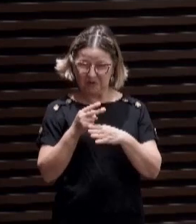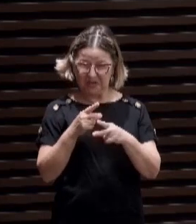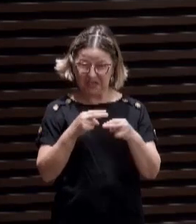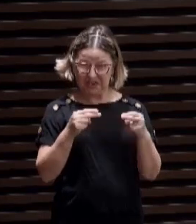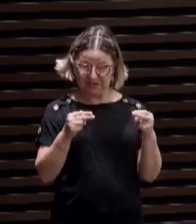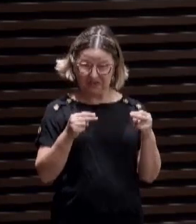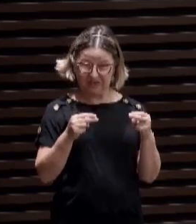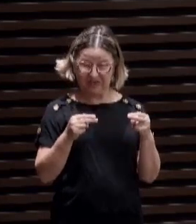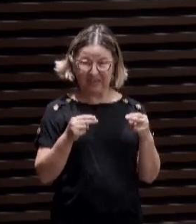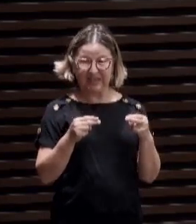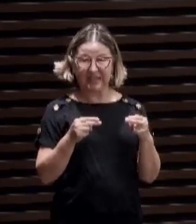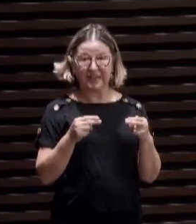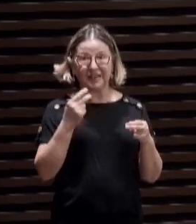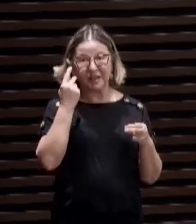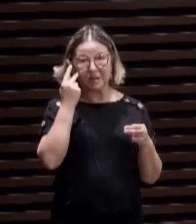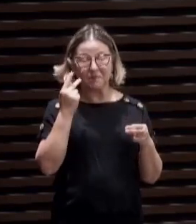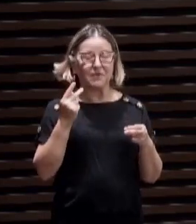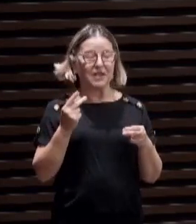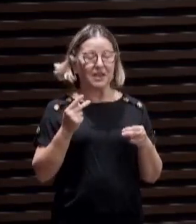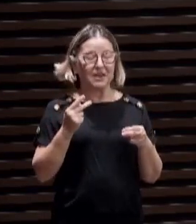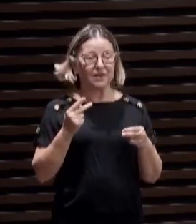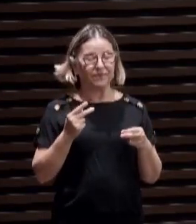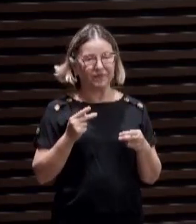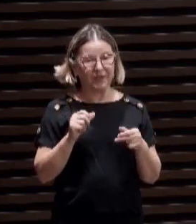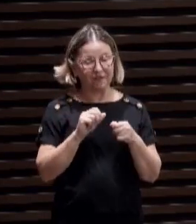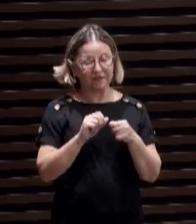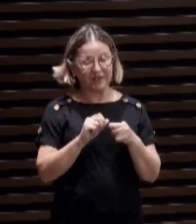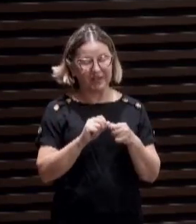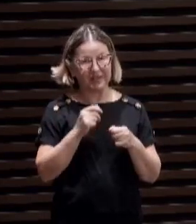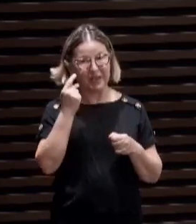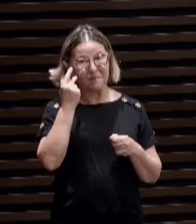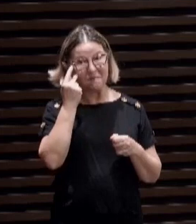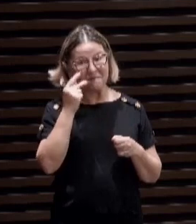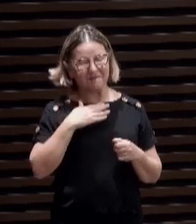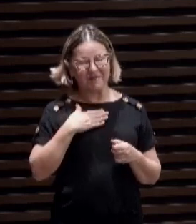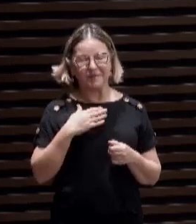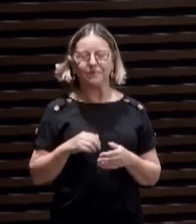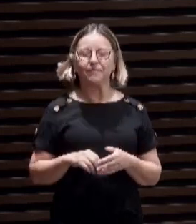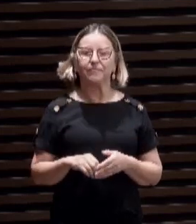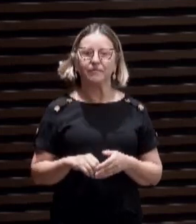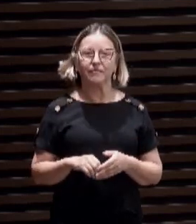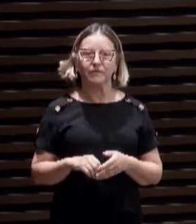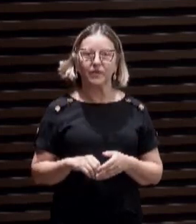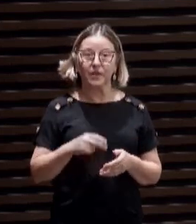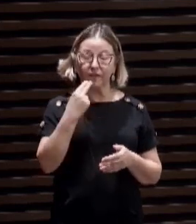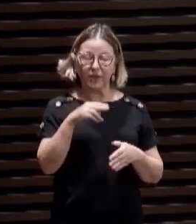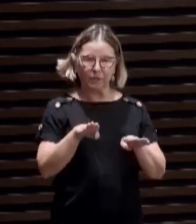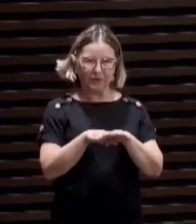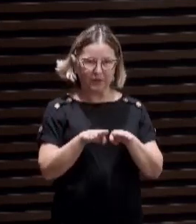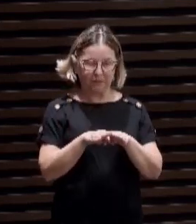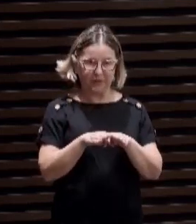minha vida. E nós vemos também esse problema na educação dos filhos, porque se